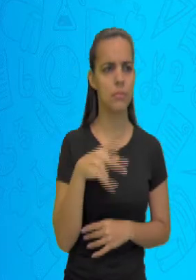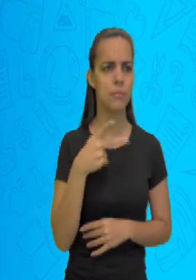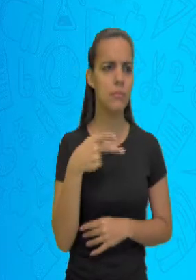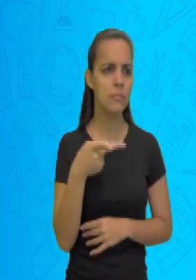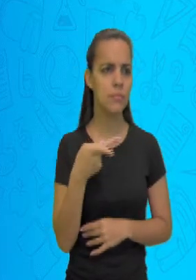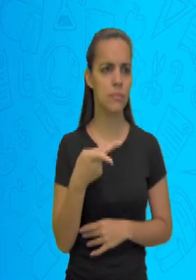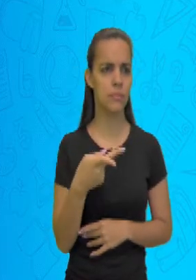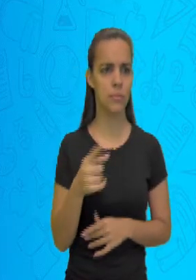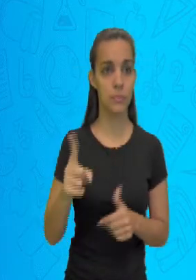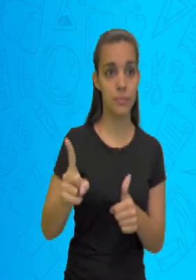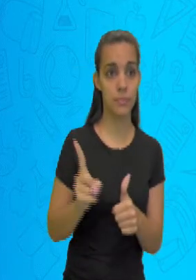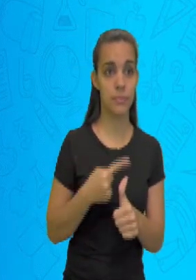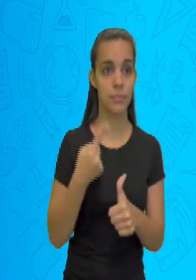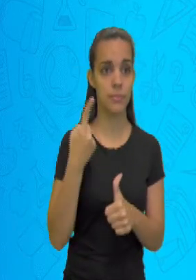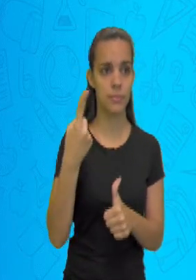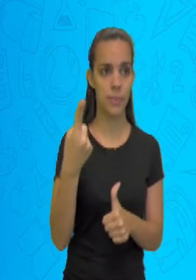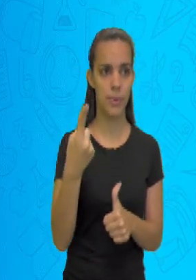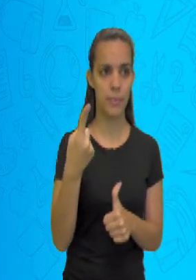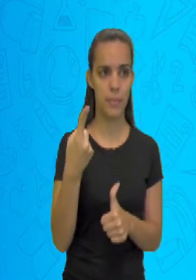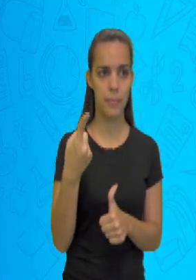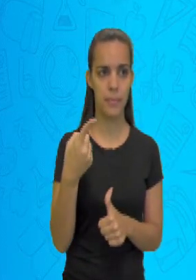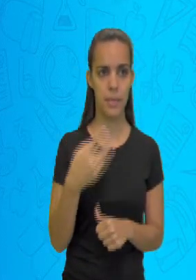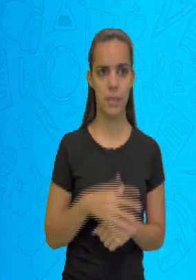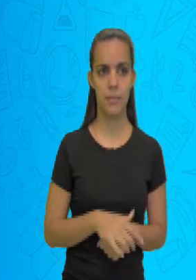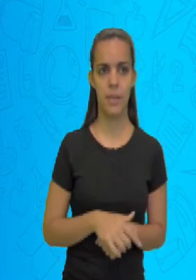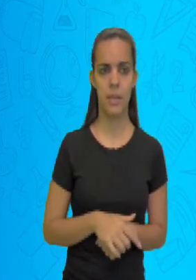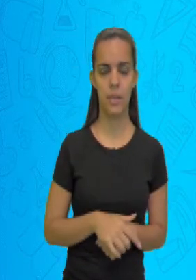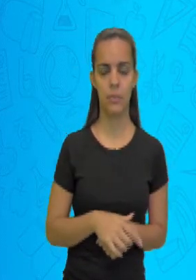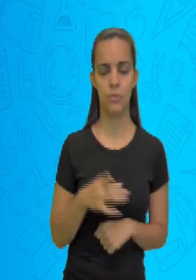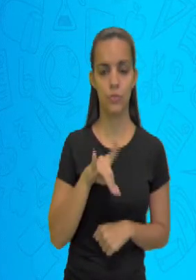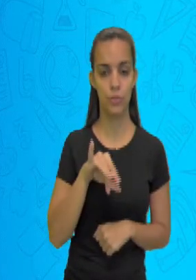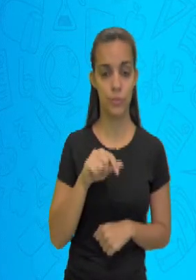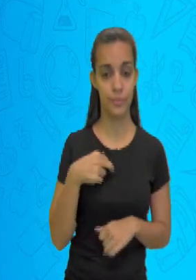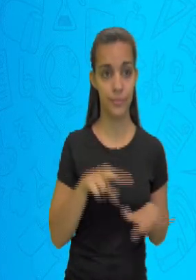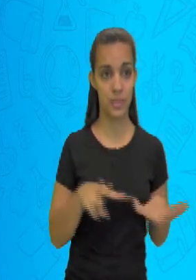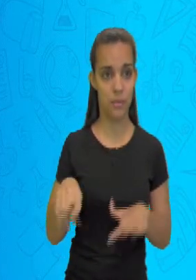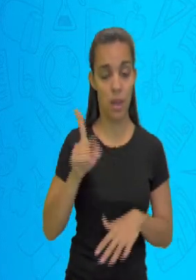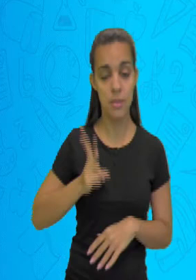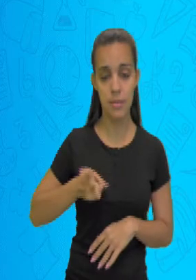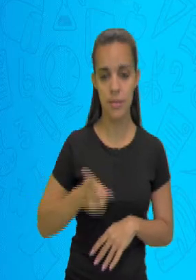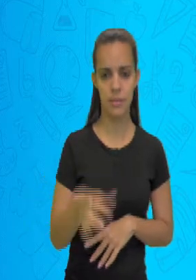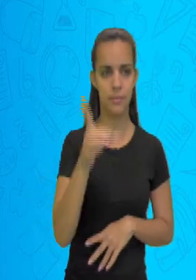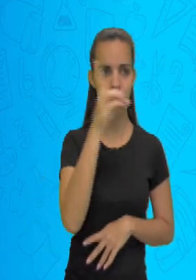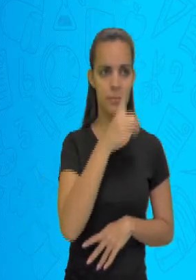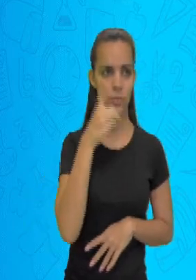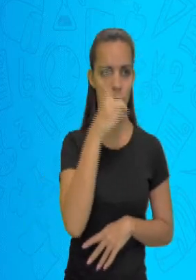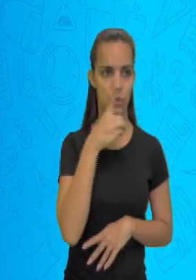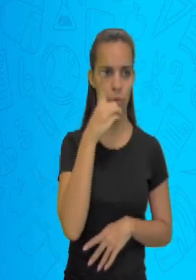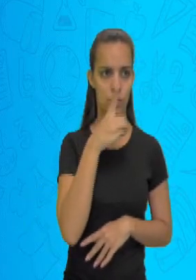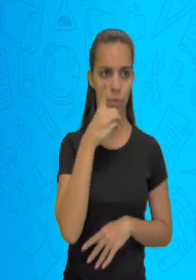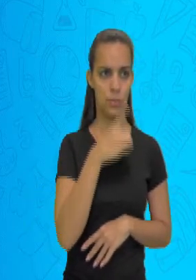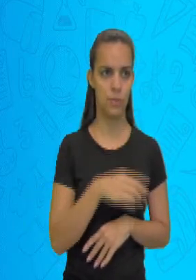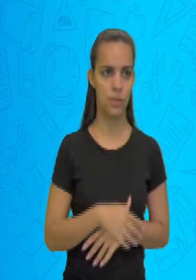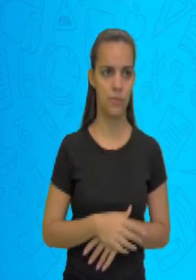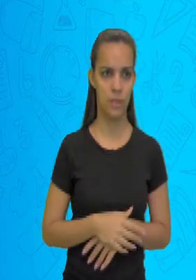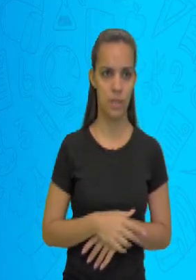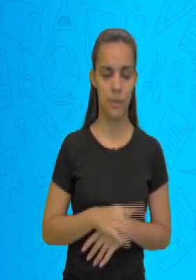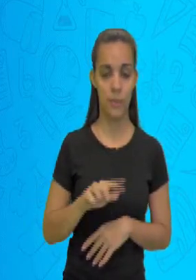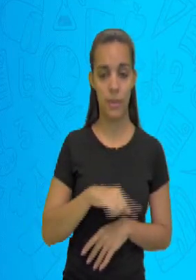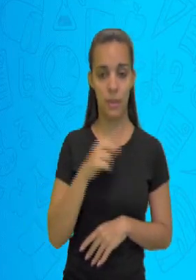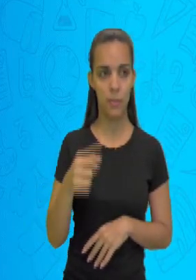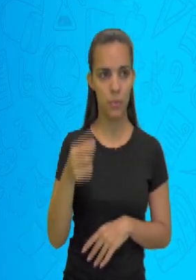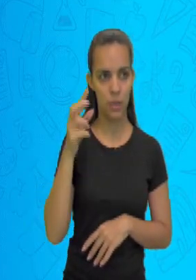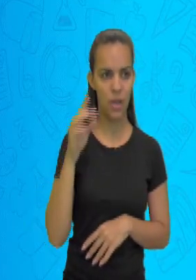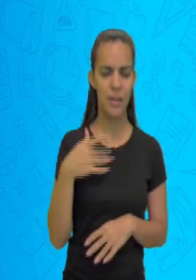que o primeiro dia da semana é o domingo. O domingo, muitas pessoas confundem com a